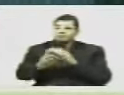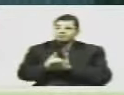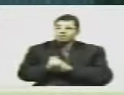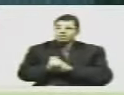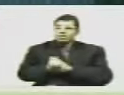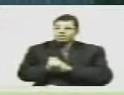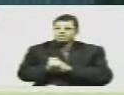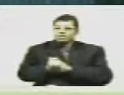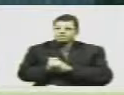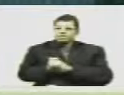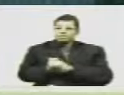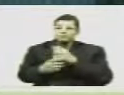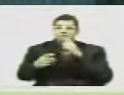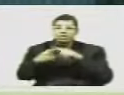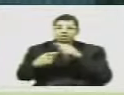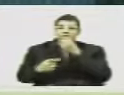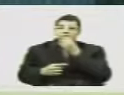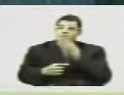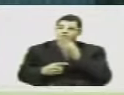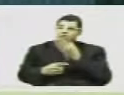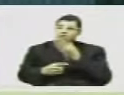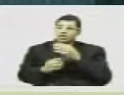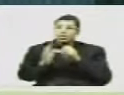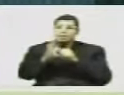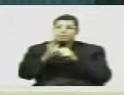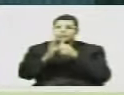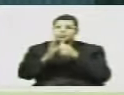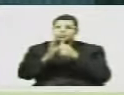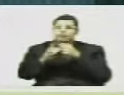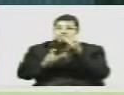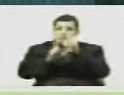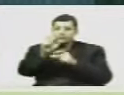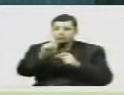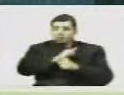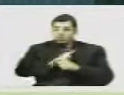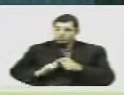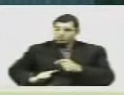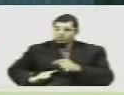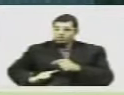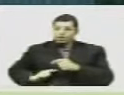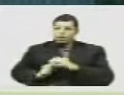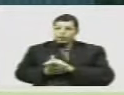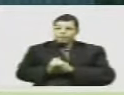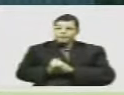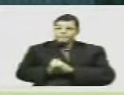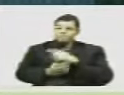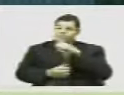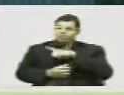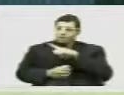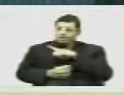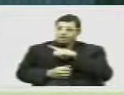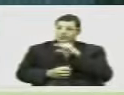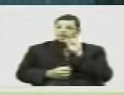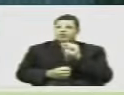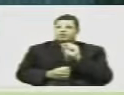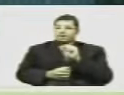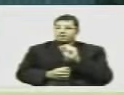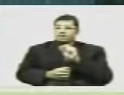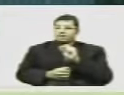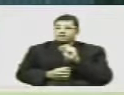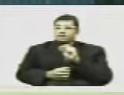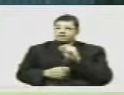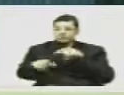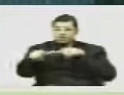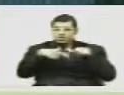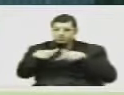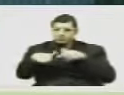supérfluas. Portanto, a primeira medida do governo teria que ser uma